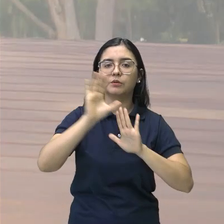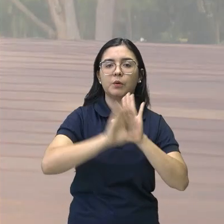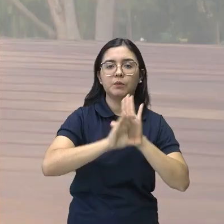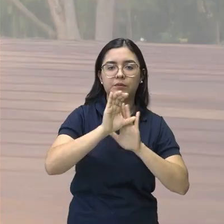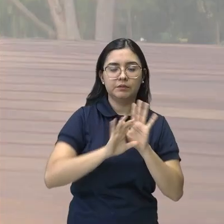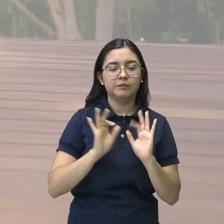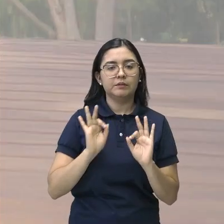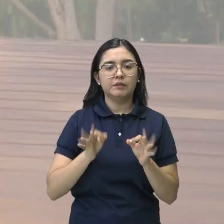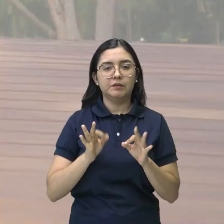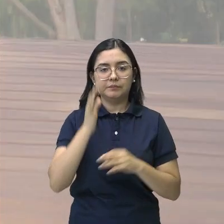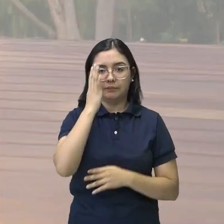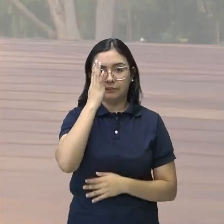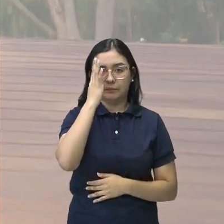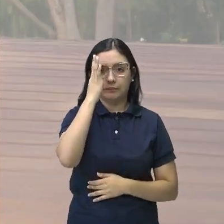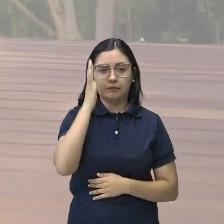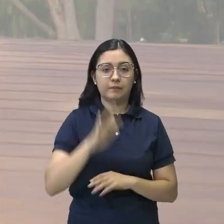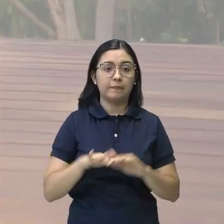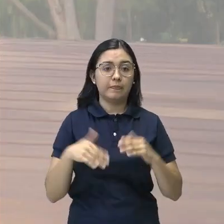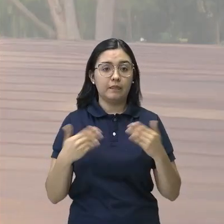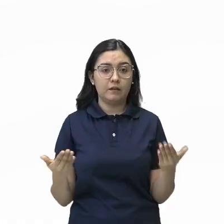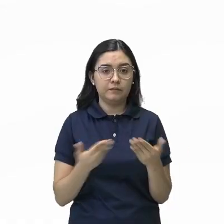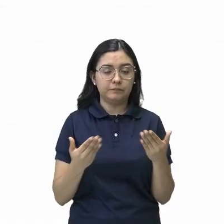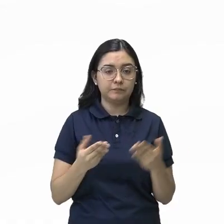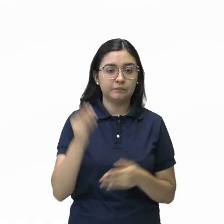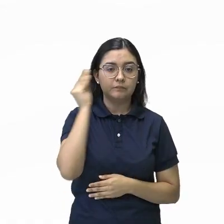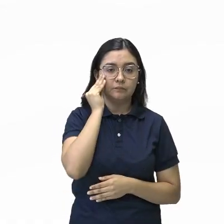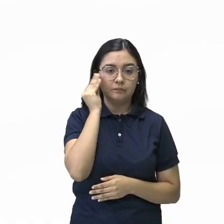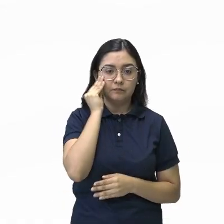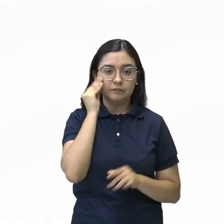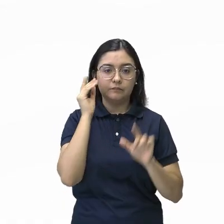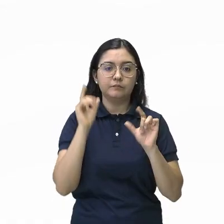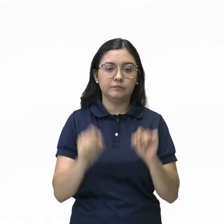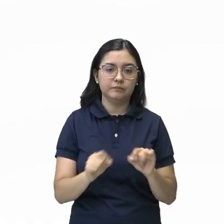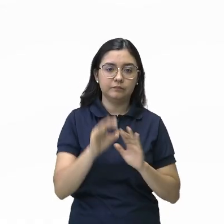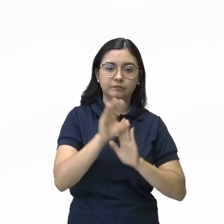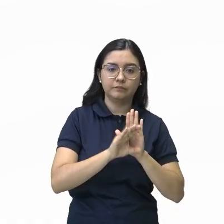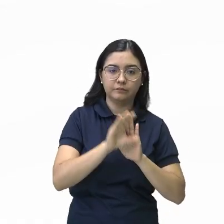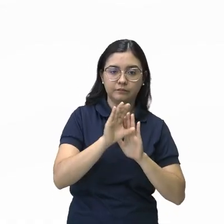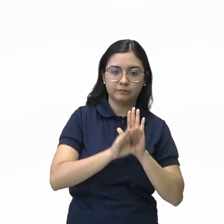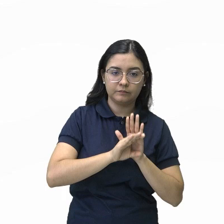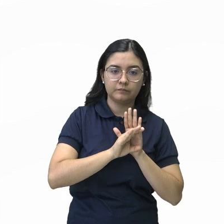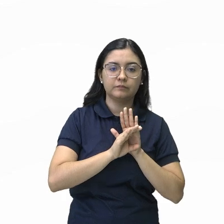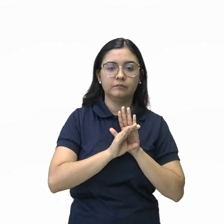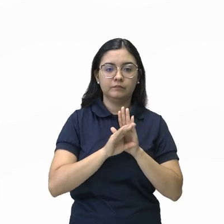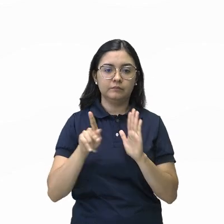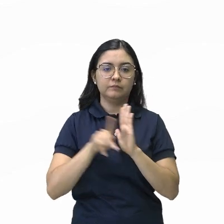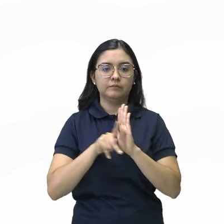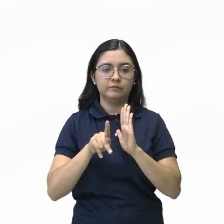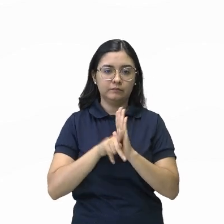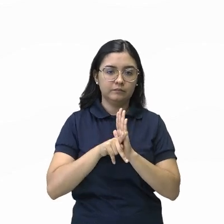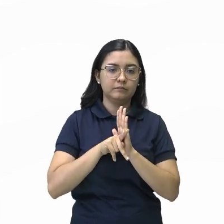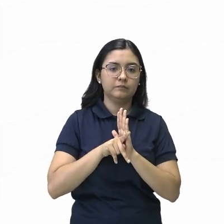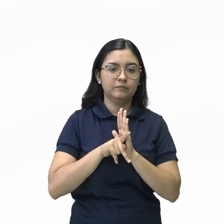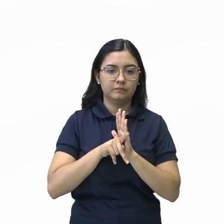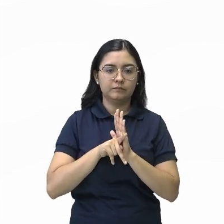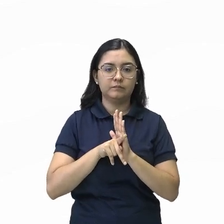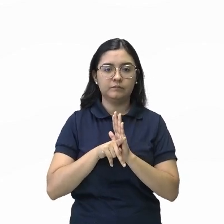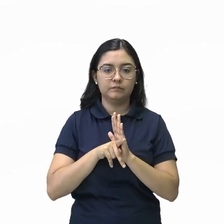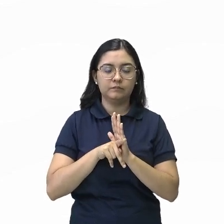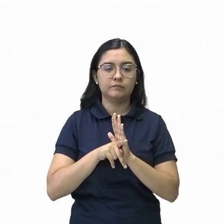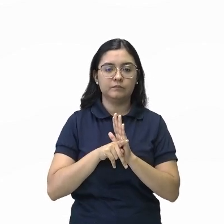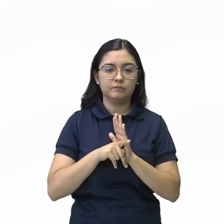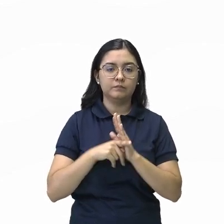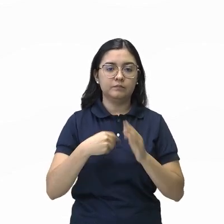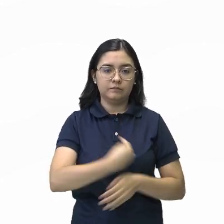conceito, certo? Então, vamos ver aí o conceito, a definição do que é esse termo biodiversidade. A